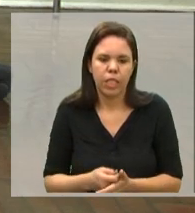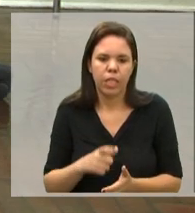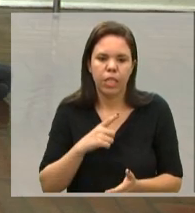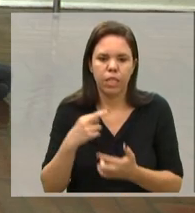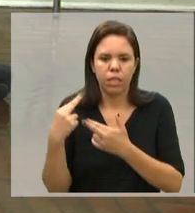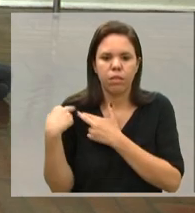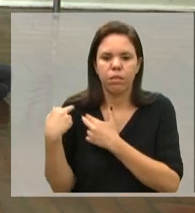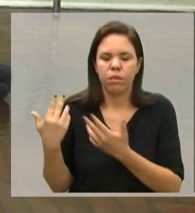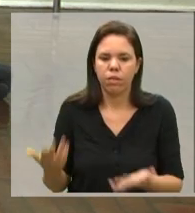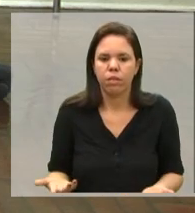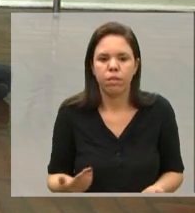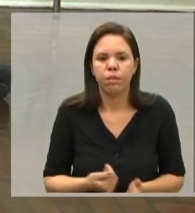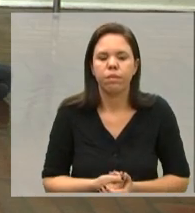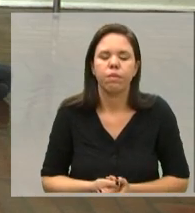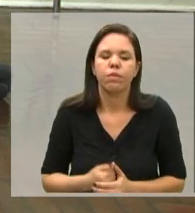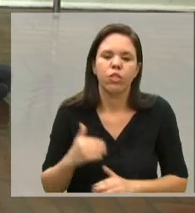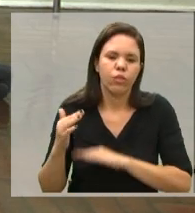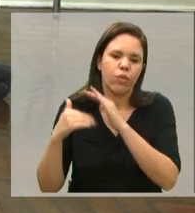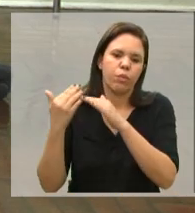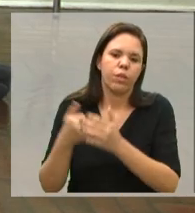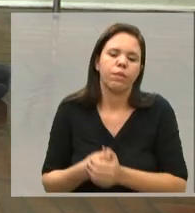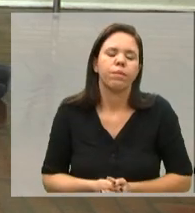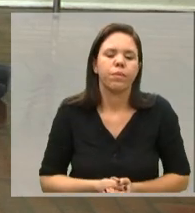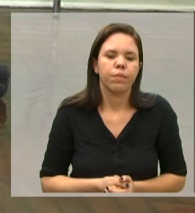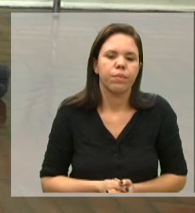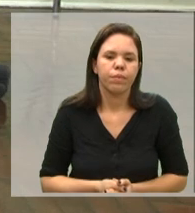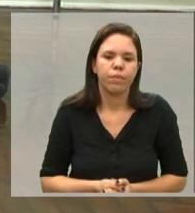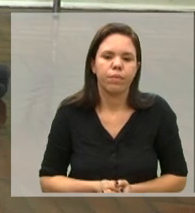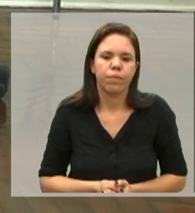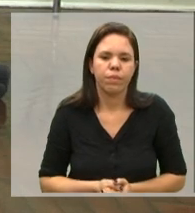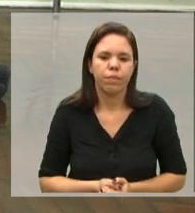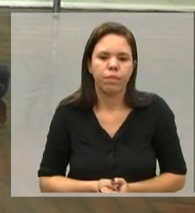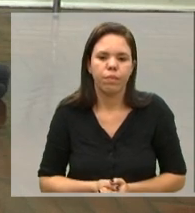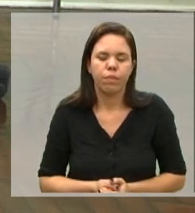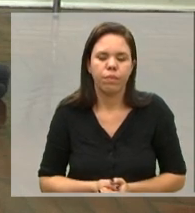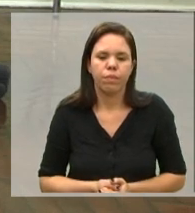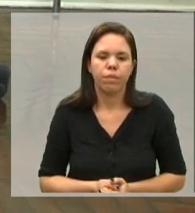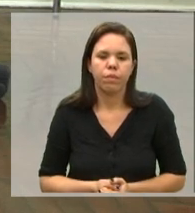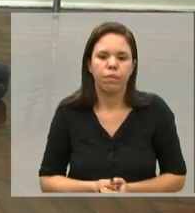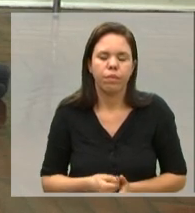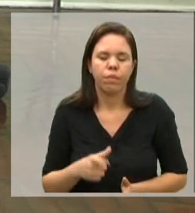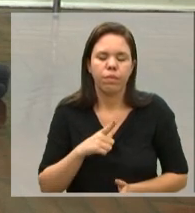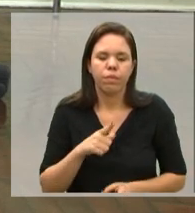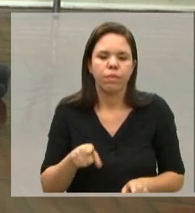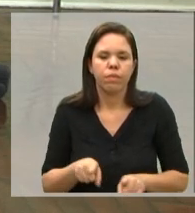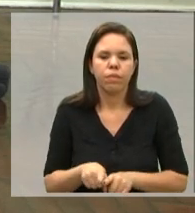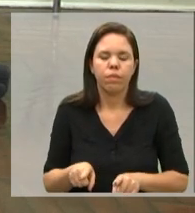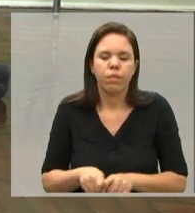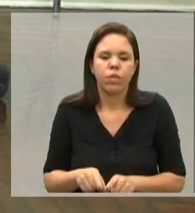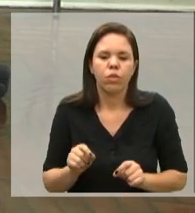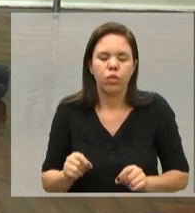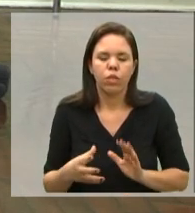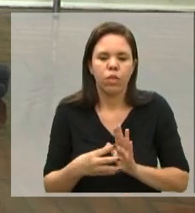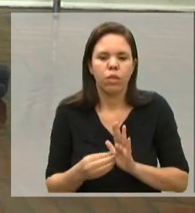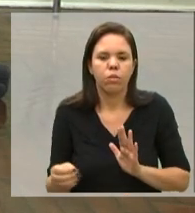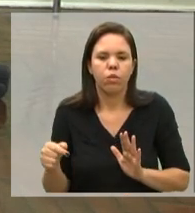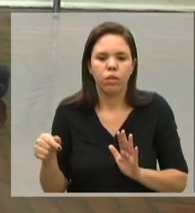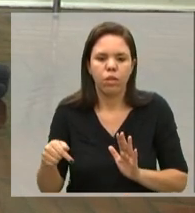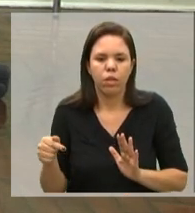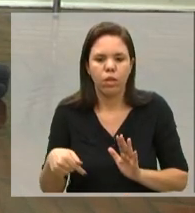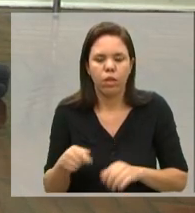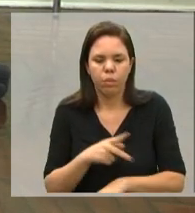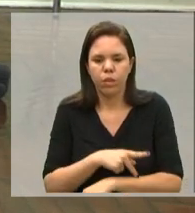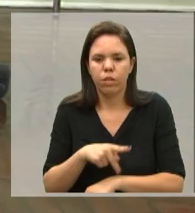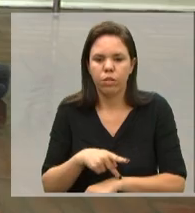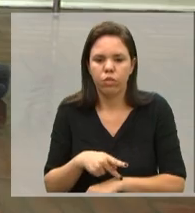corresponsável pelo seu desenvolvimento. Nós temos, André, uma premissa também no modelo